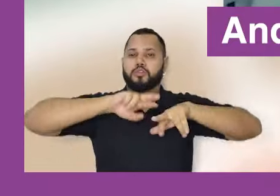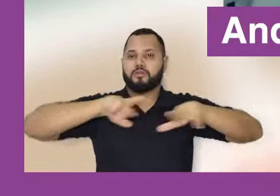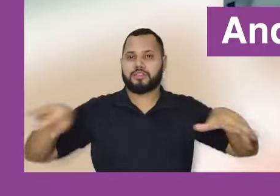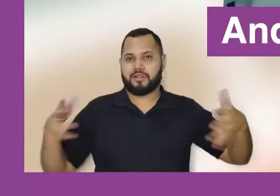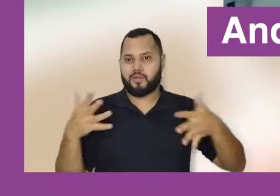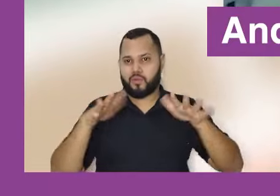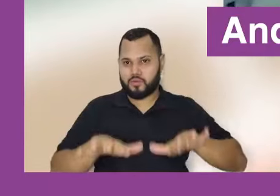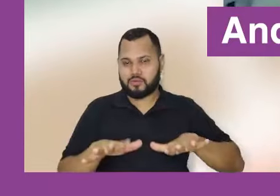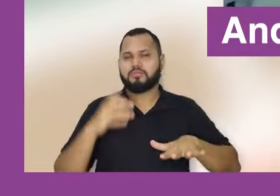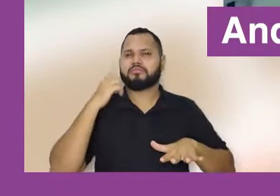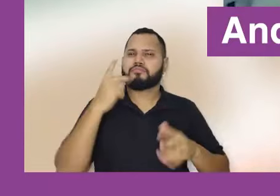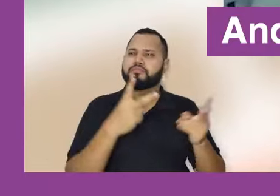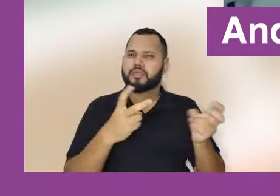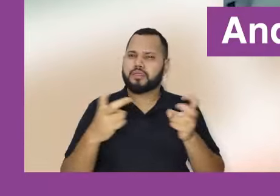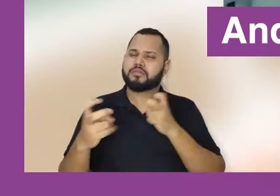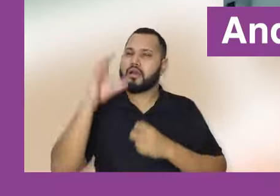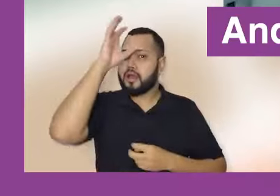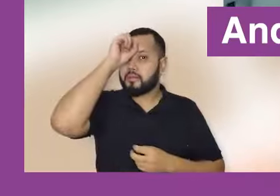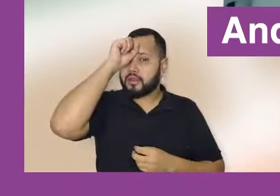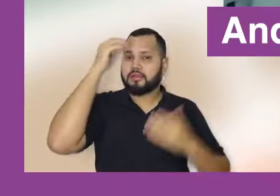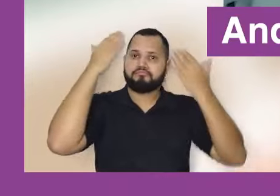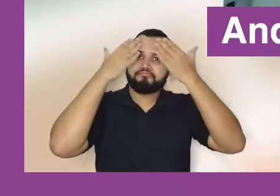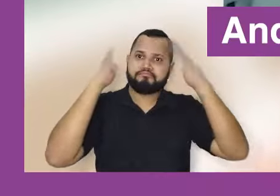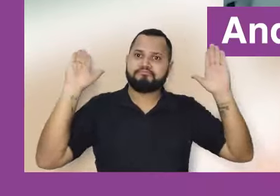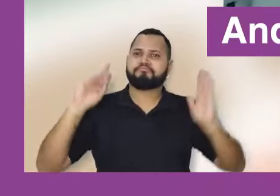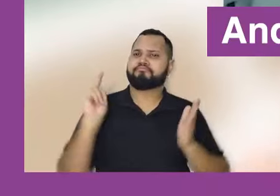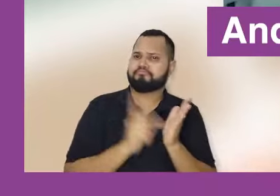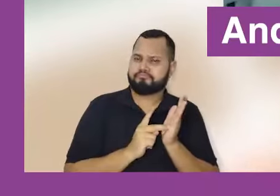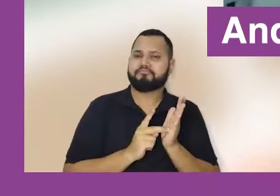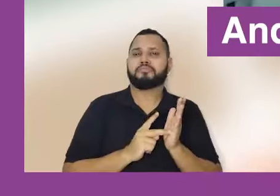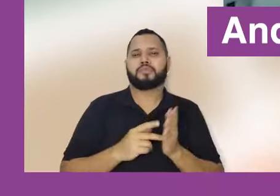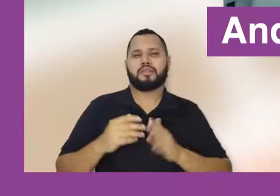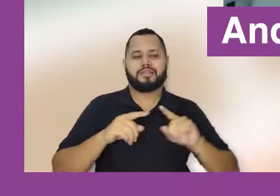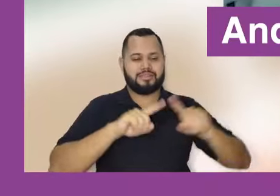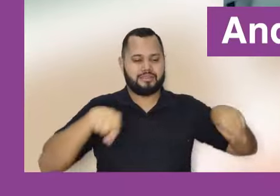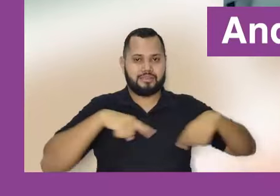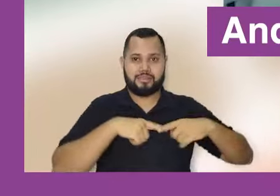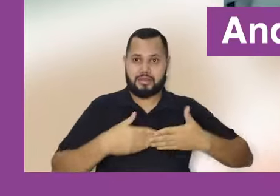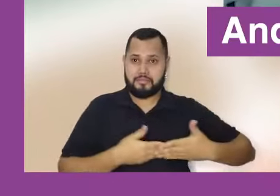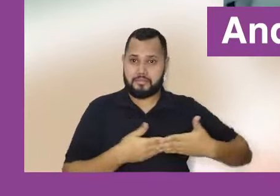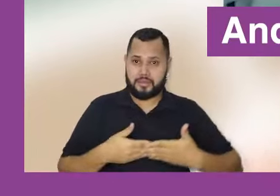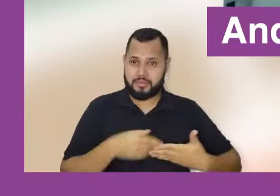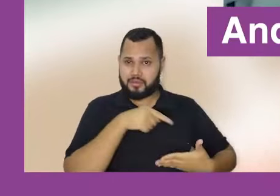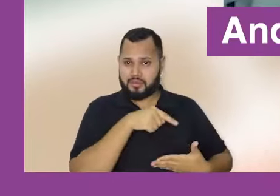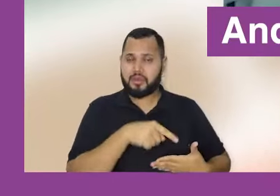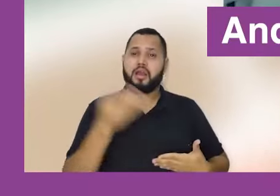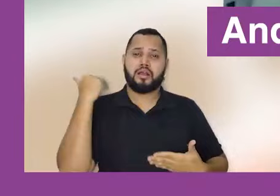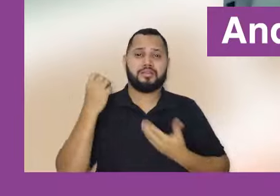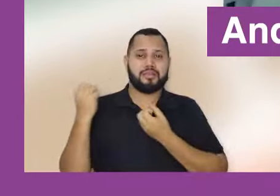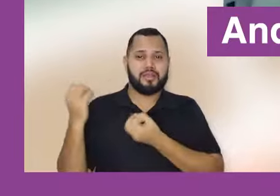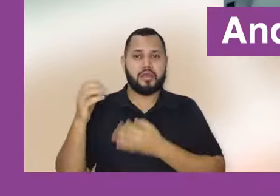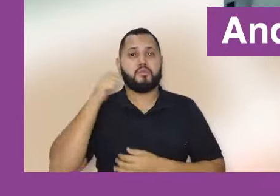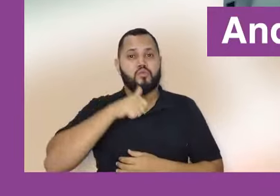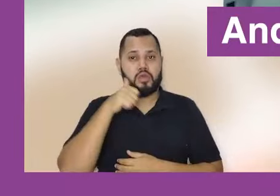de inclusão a gente tem buscado aprender e expandir sempre né o berçário começou a ser concedido para mulheres